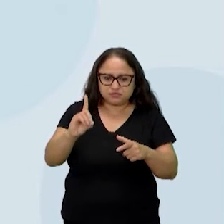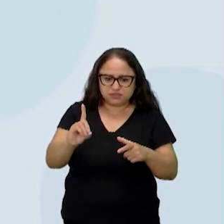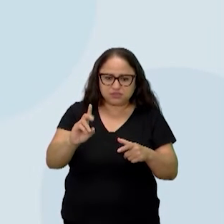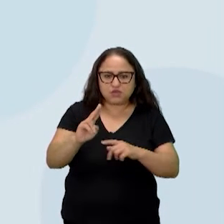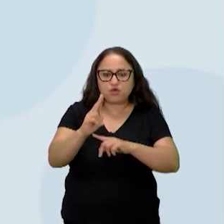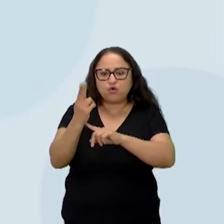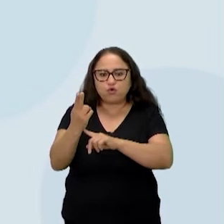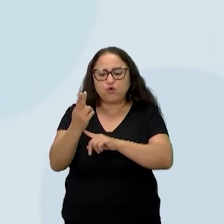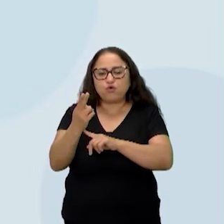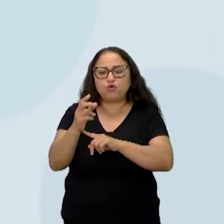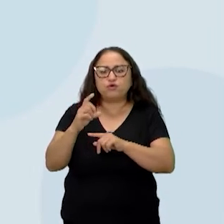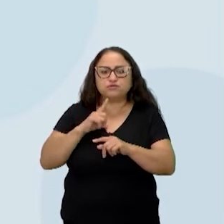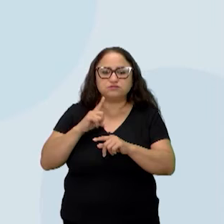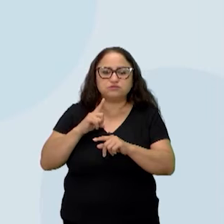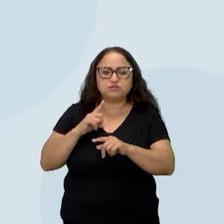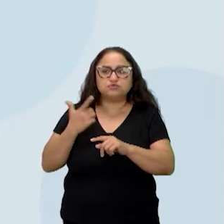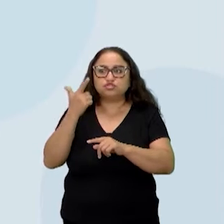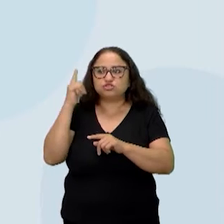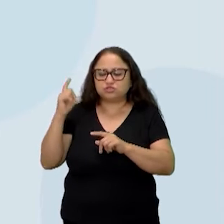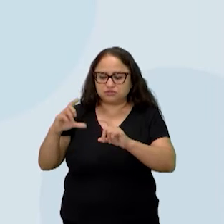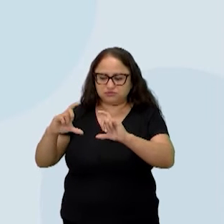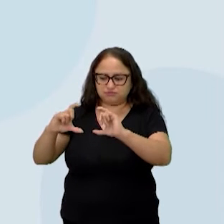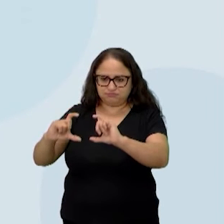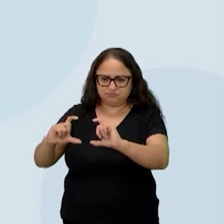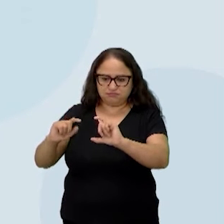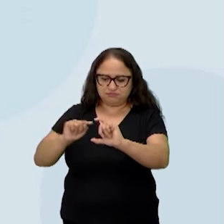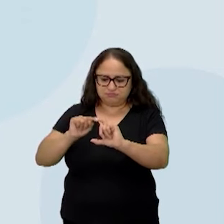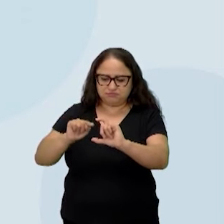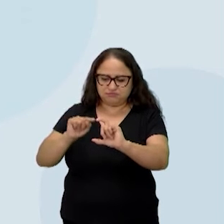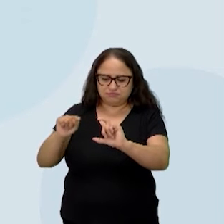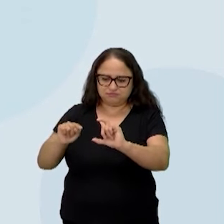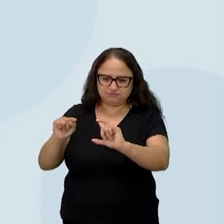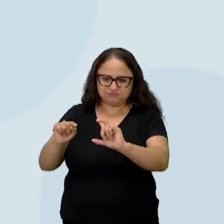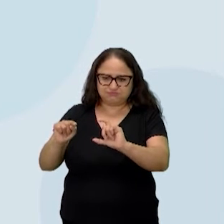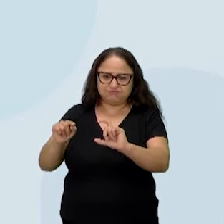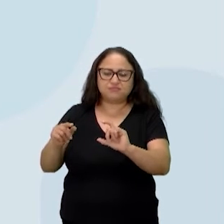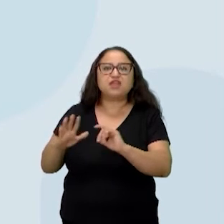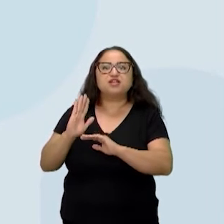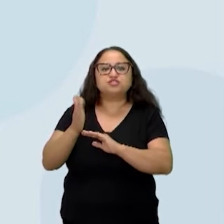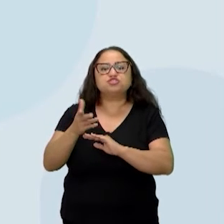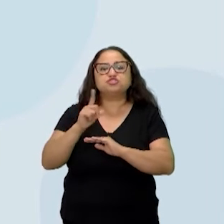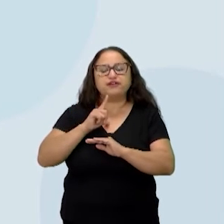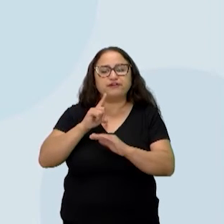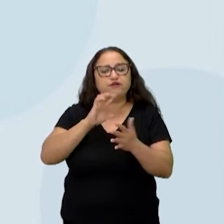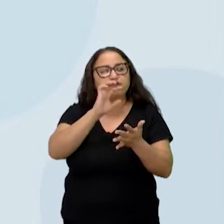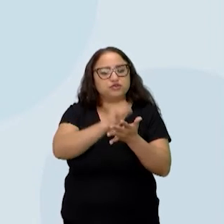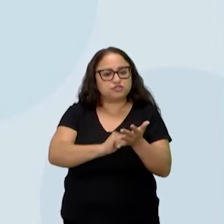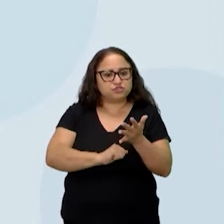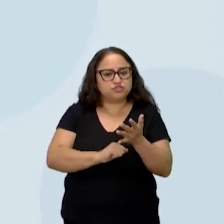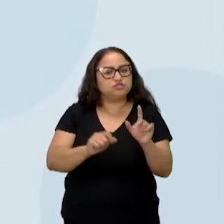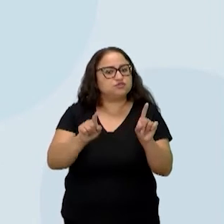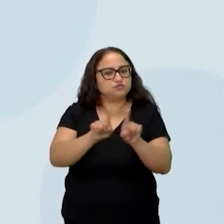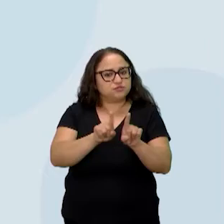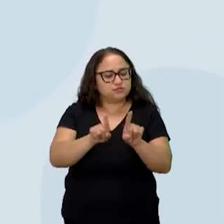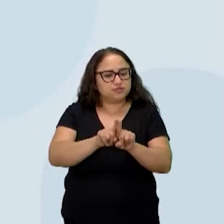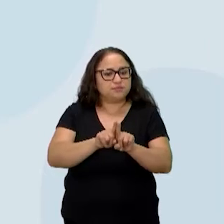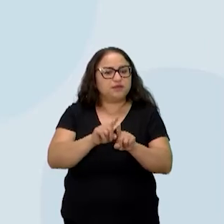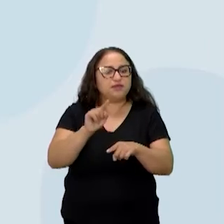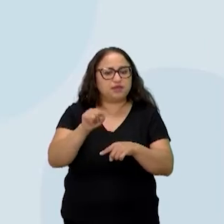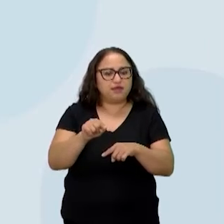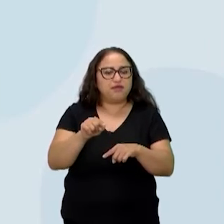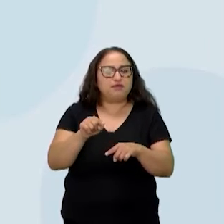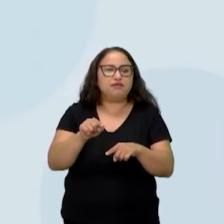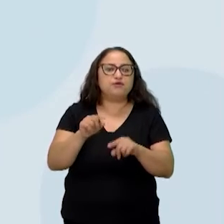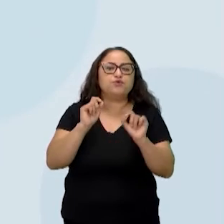eu gravo uma fita cassete. Ok, gente, isso aí já é o registro, né? Já, ao mesmo tempo que é o registro, acaba